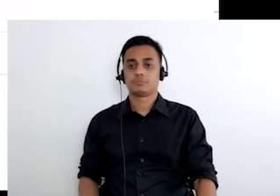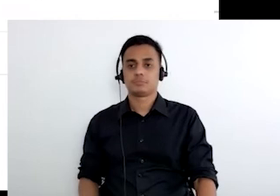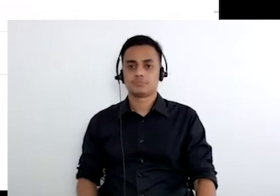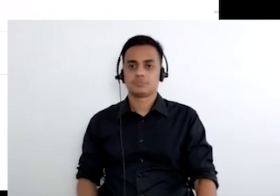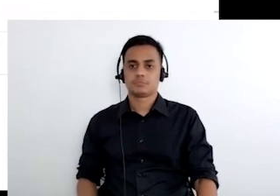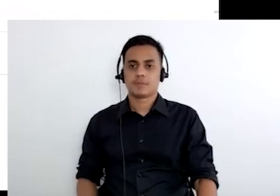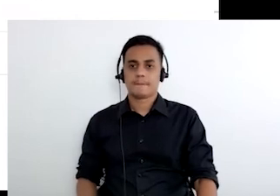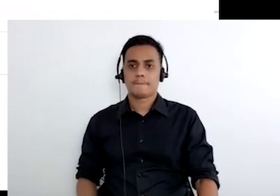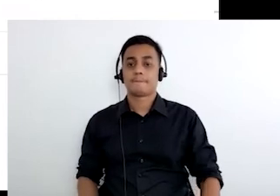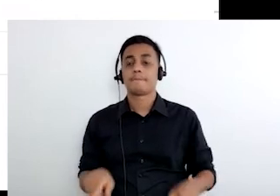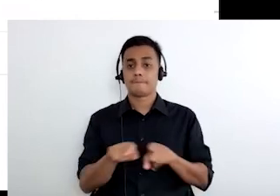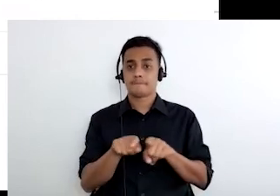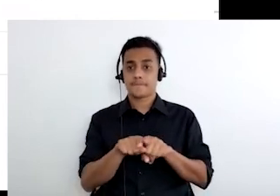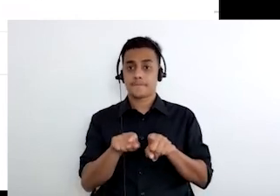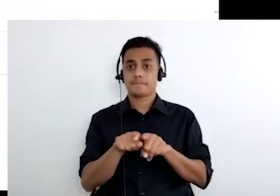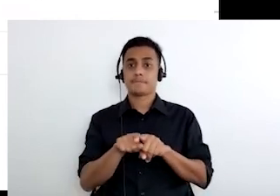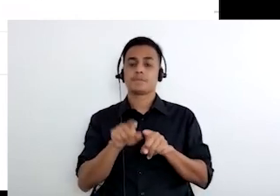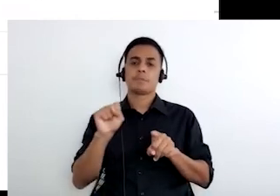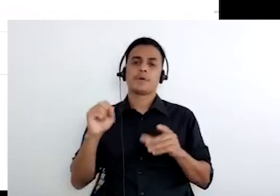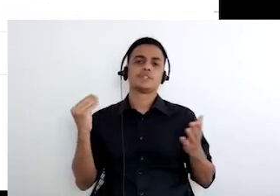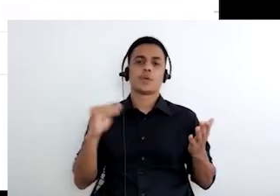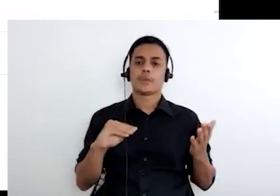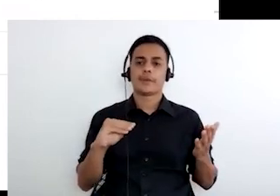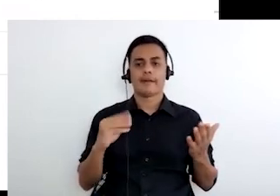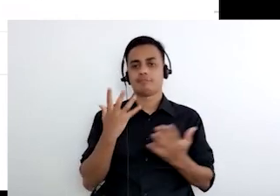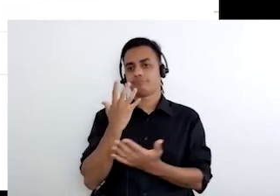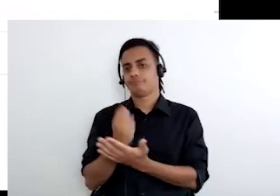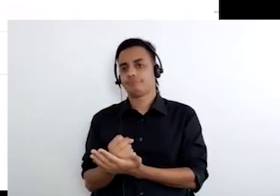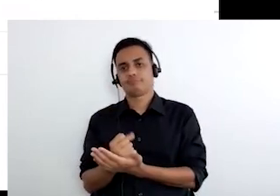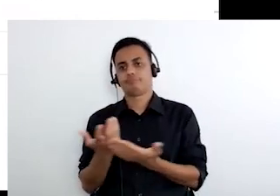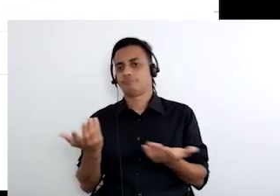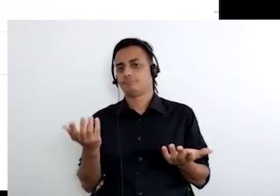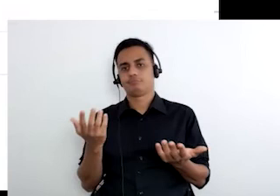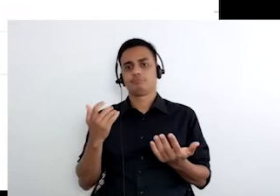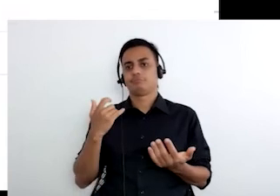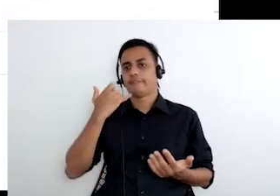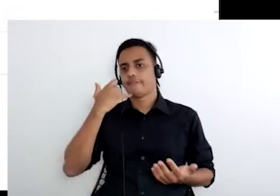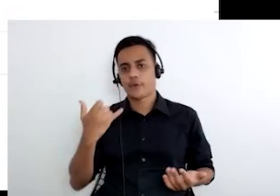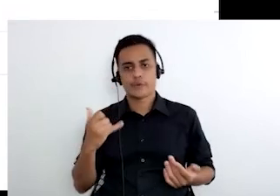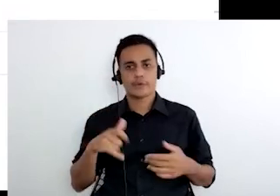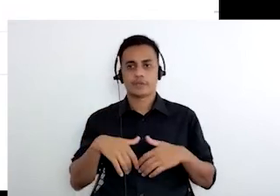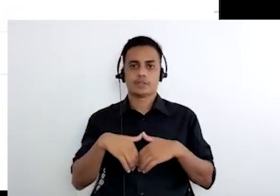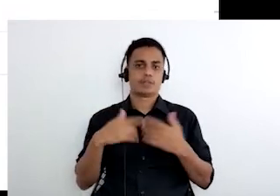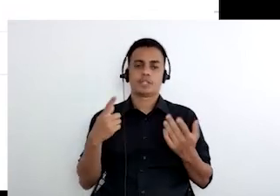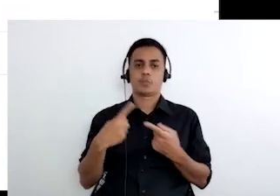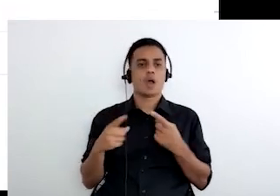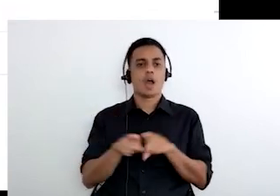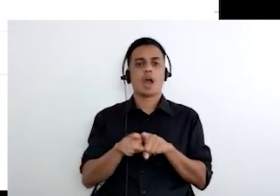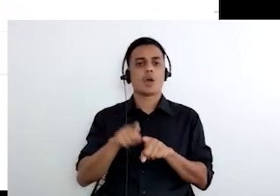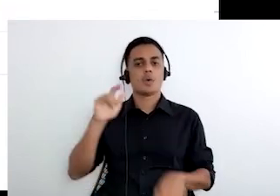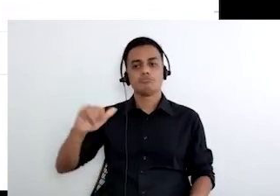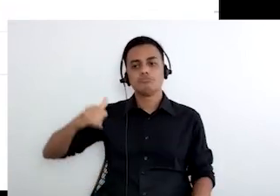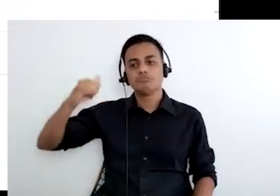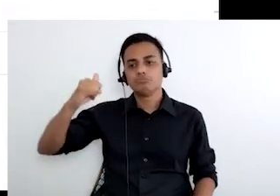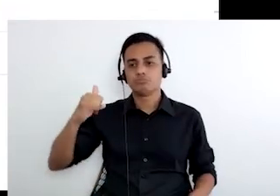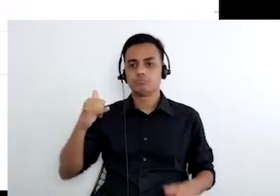E depois colocar, sei lá, nos nossos dispositivos móveis como nota, como toque, som de toque, alguma coisa